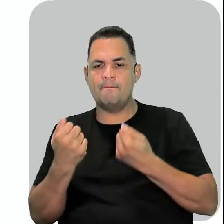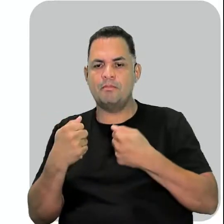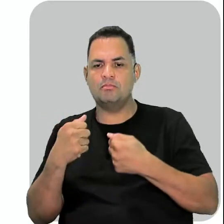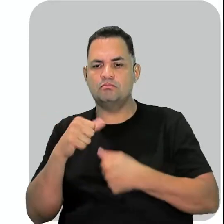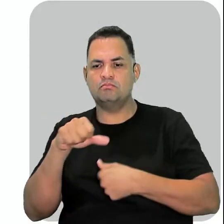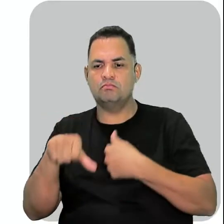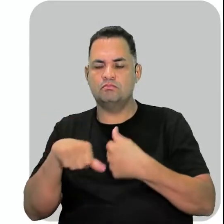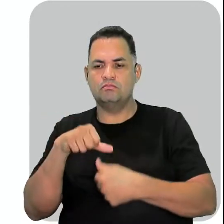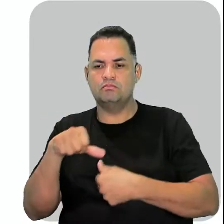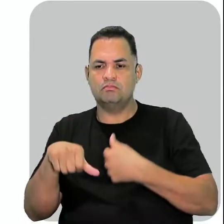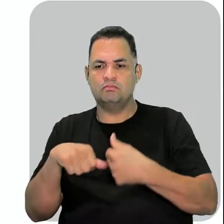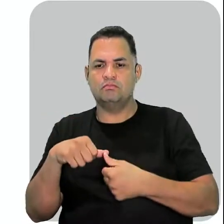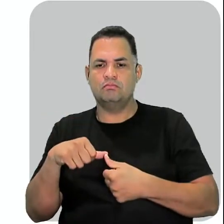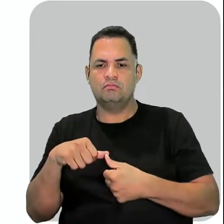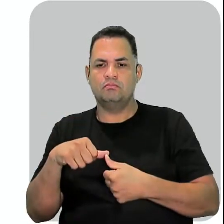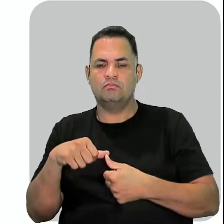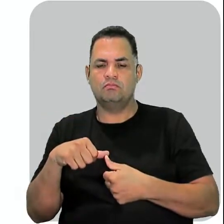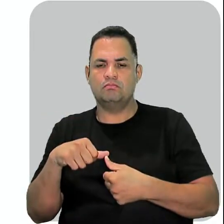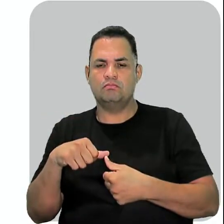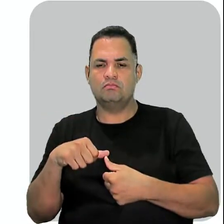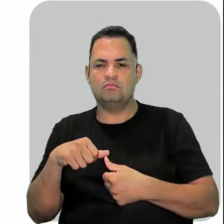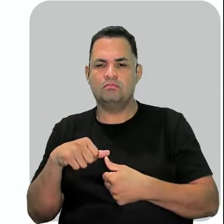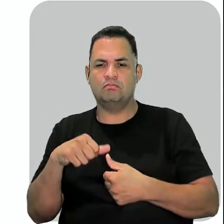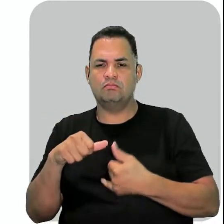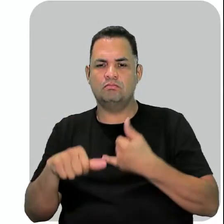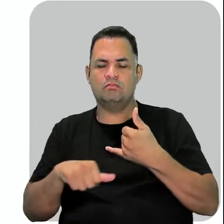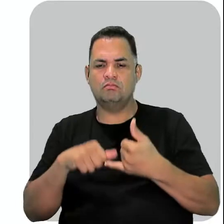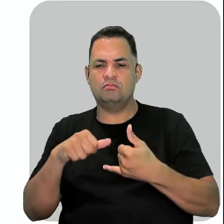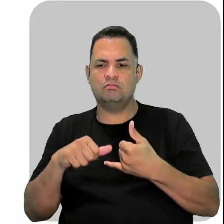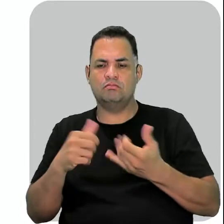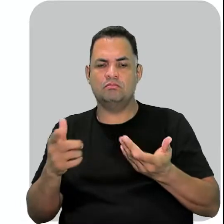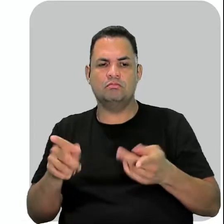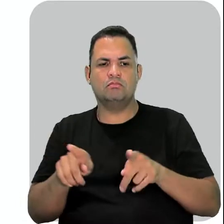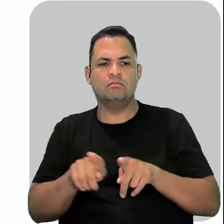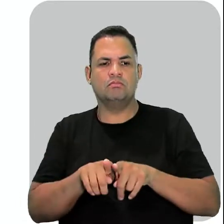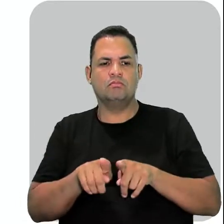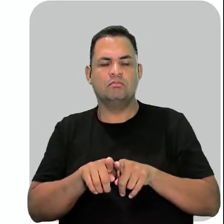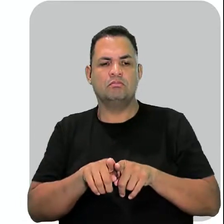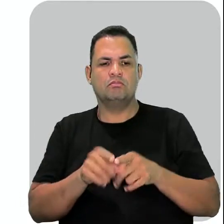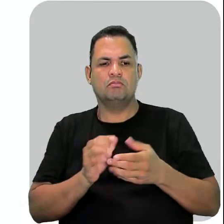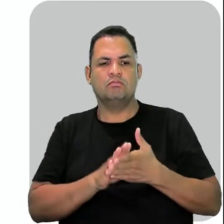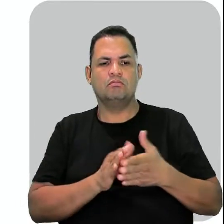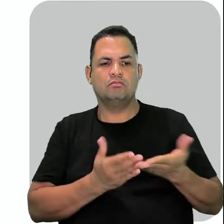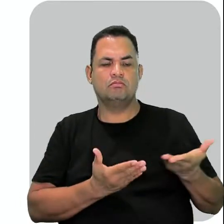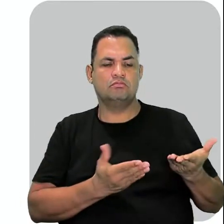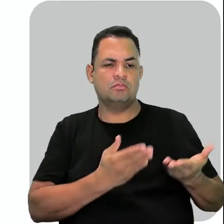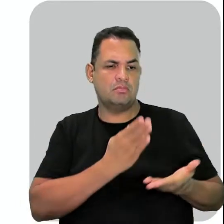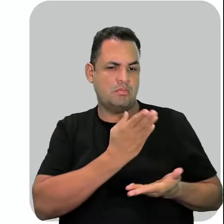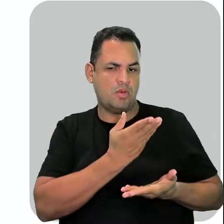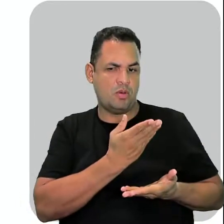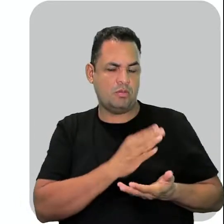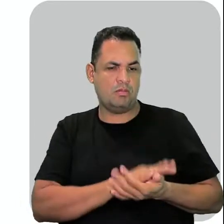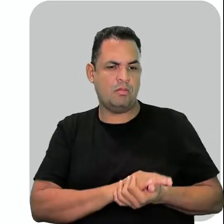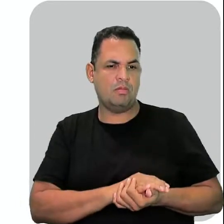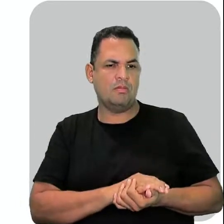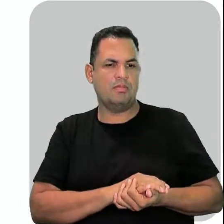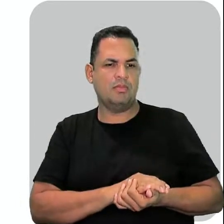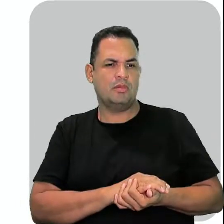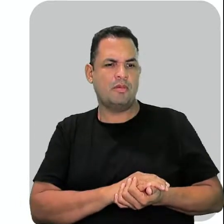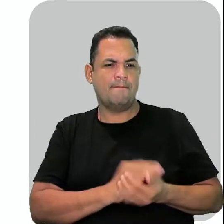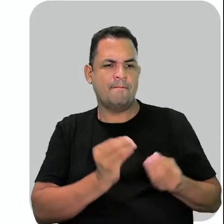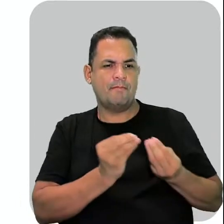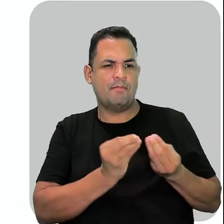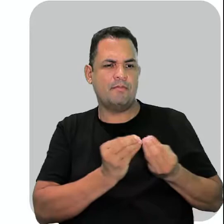ácido. Assim como nessa extremidade aqui, ó, do ácido, ele pode interagir com outra molécula de